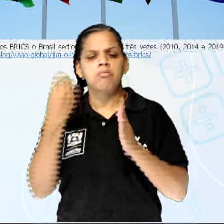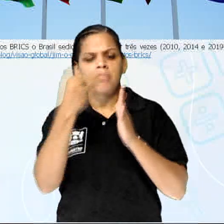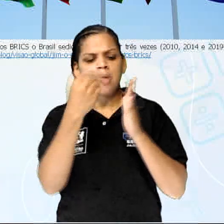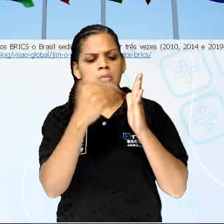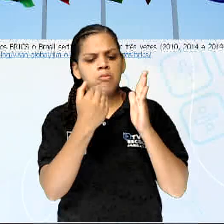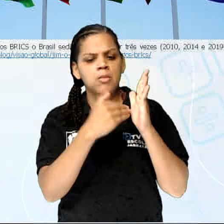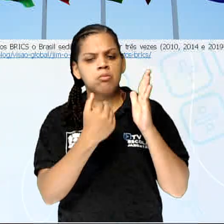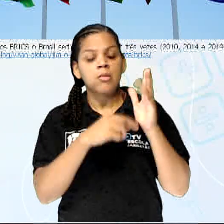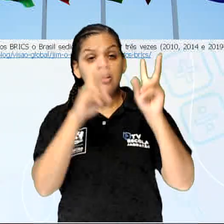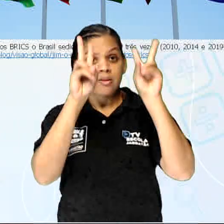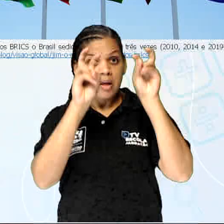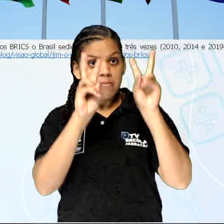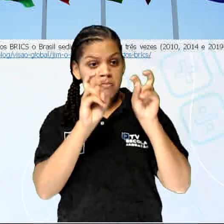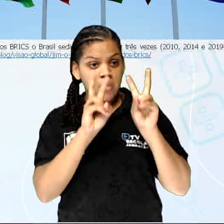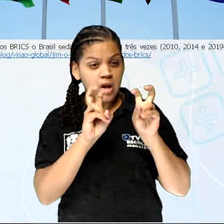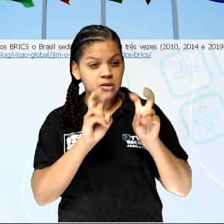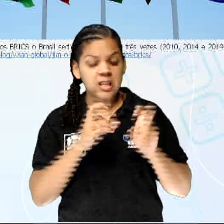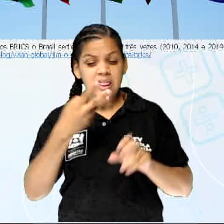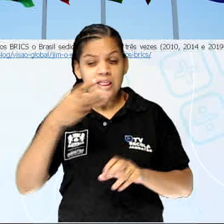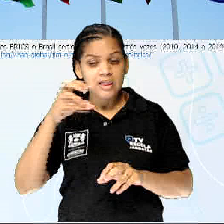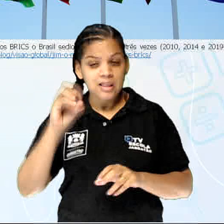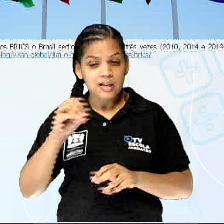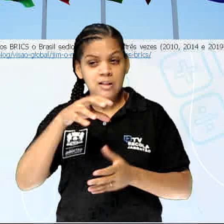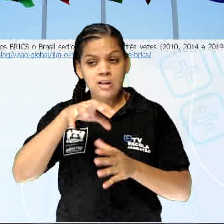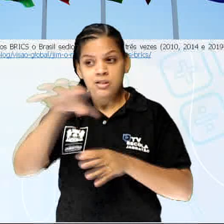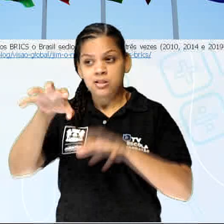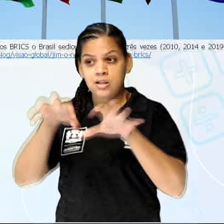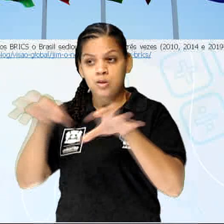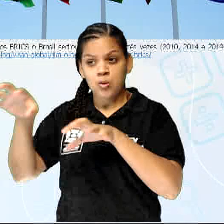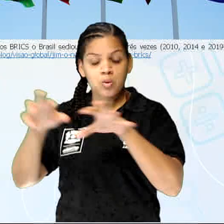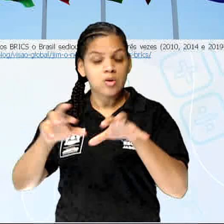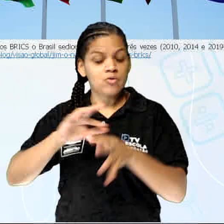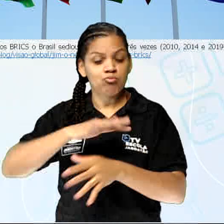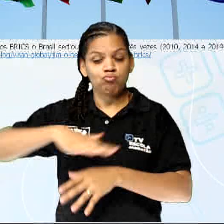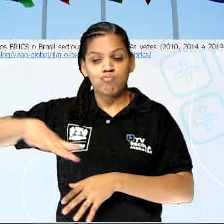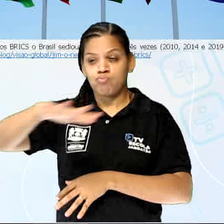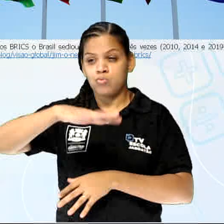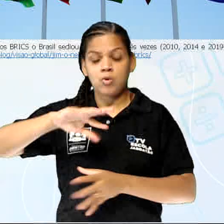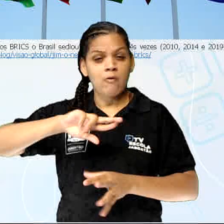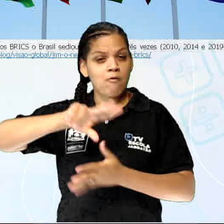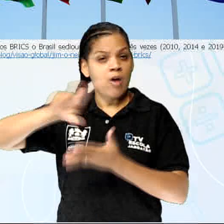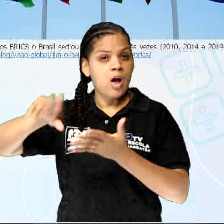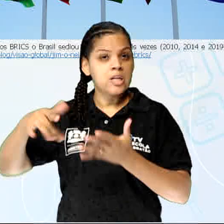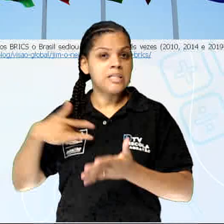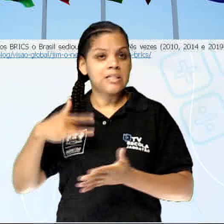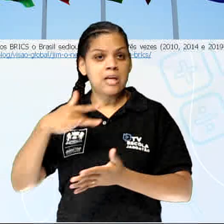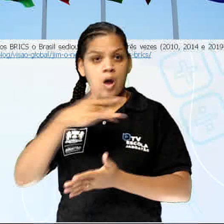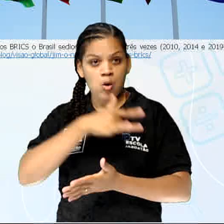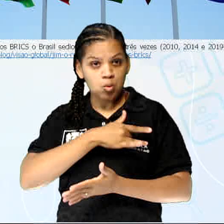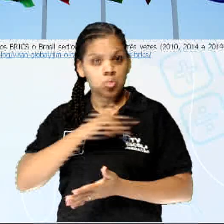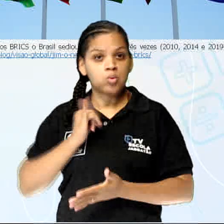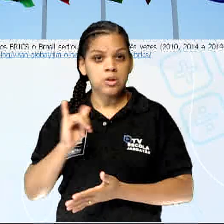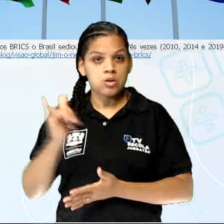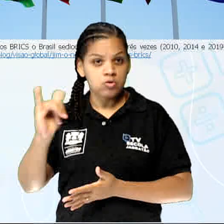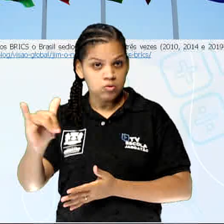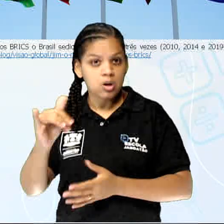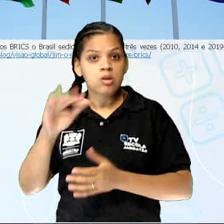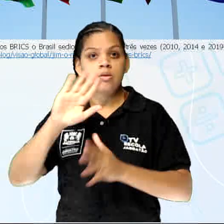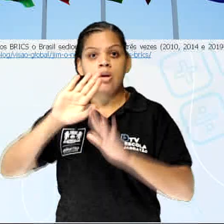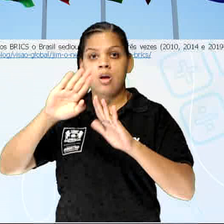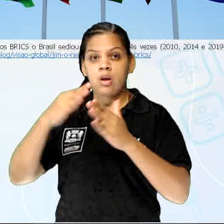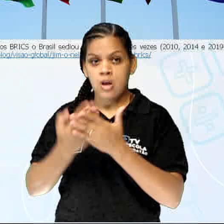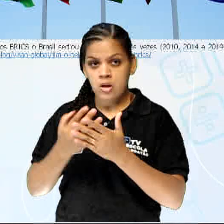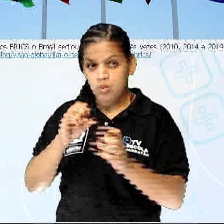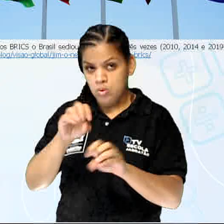em mais de 30 setores diversos, dentre eles o energético, o de saúde, o educacional e os de